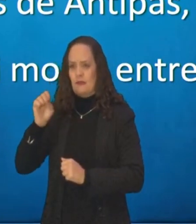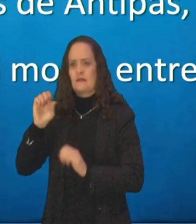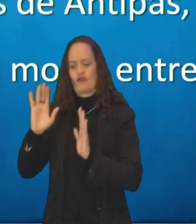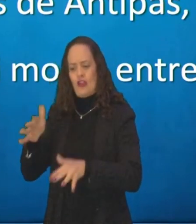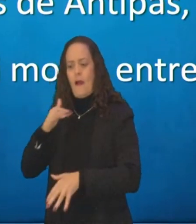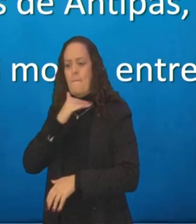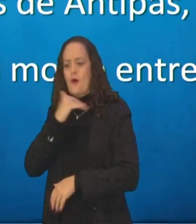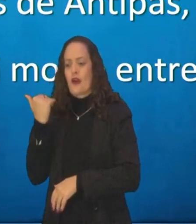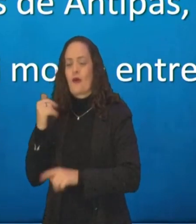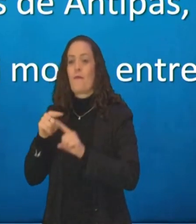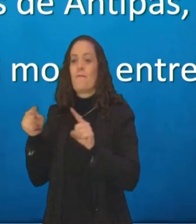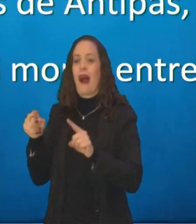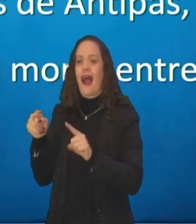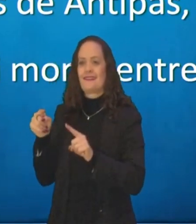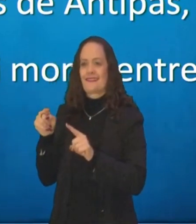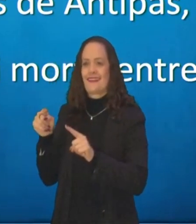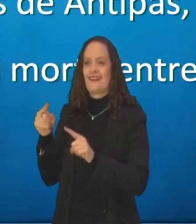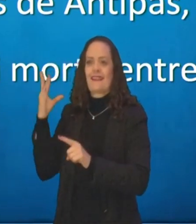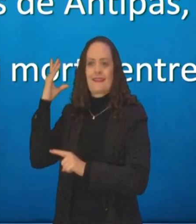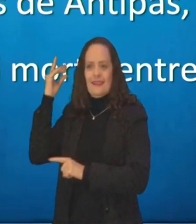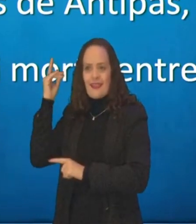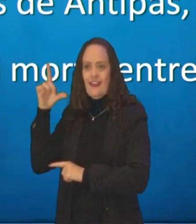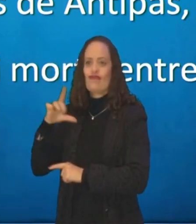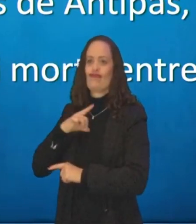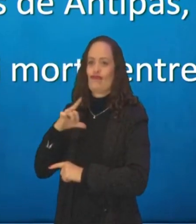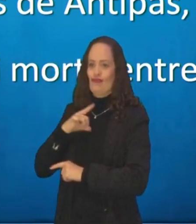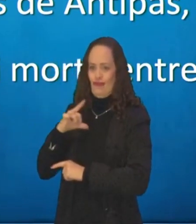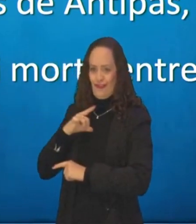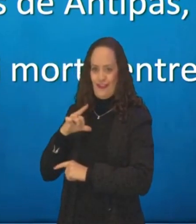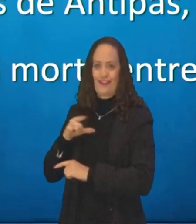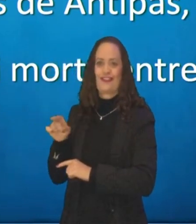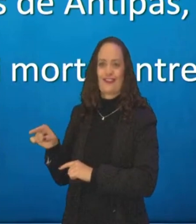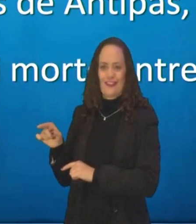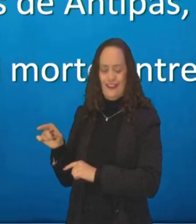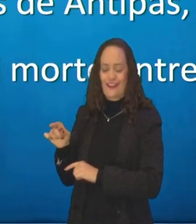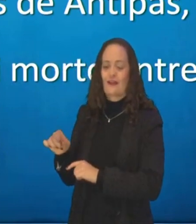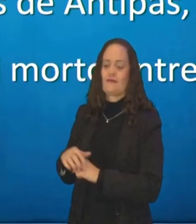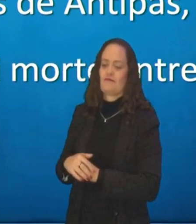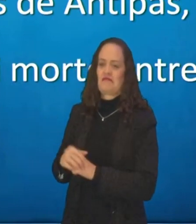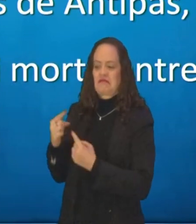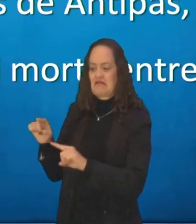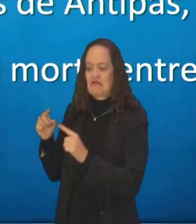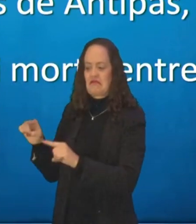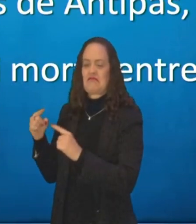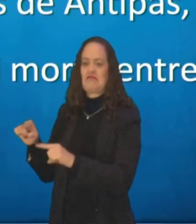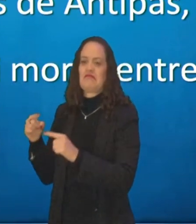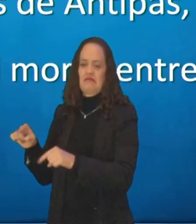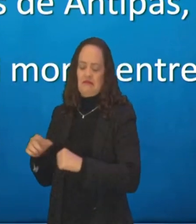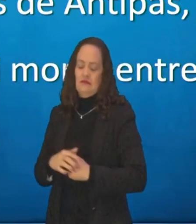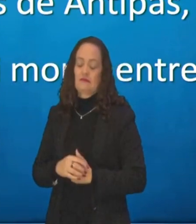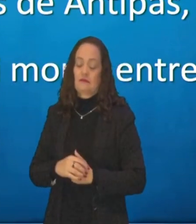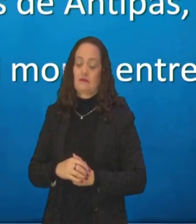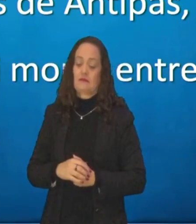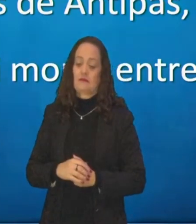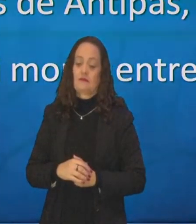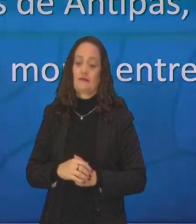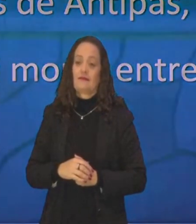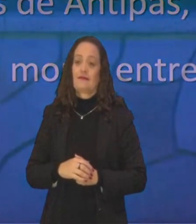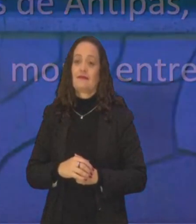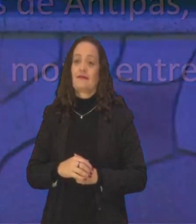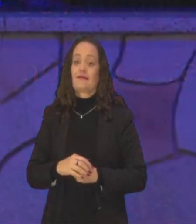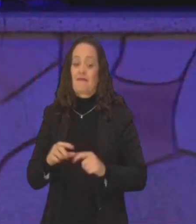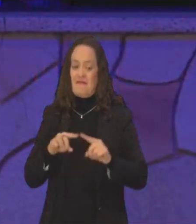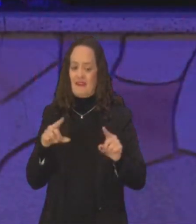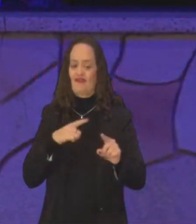onde Satanás habita. Onde Satanás habita pode ser entendido como onde o trono de